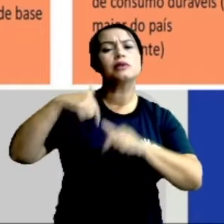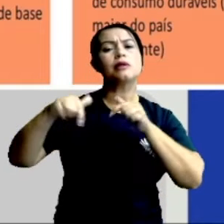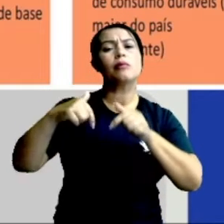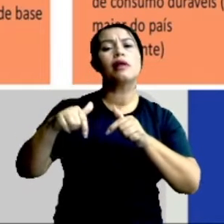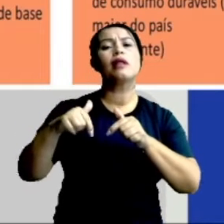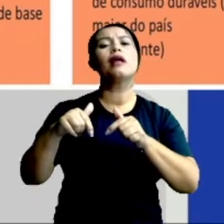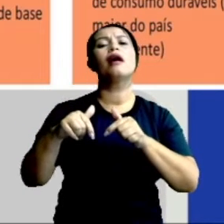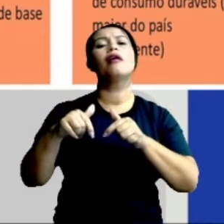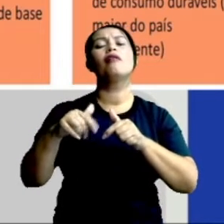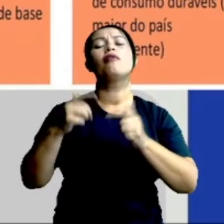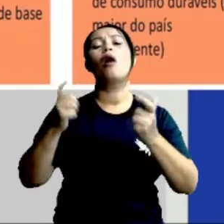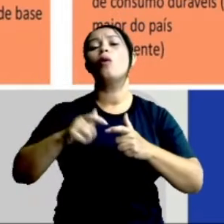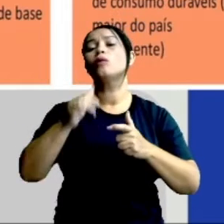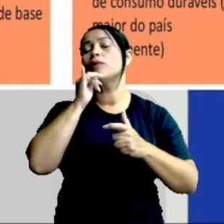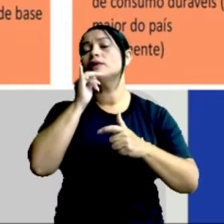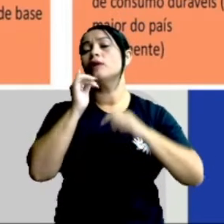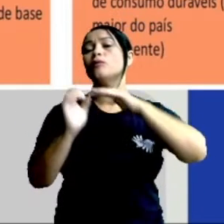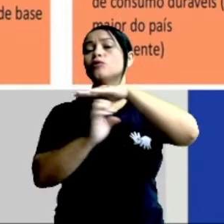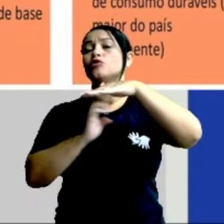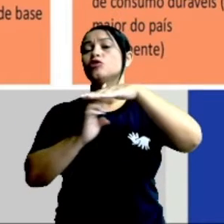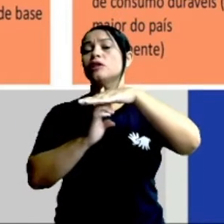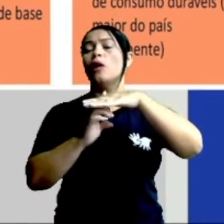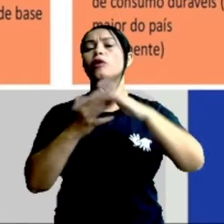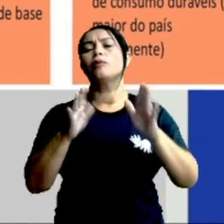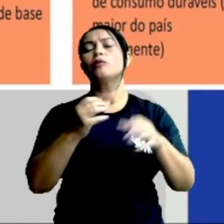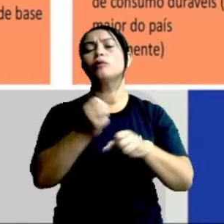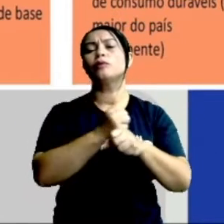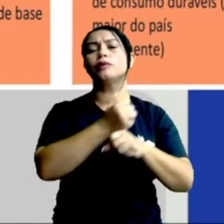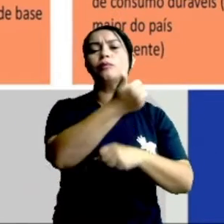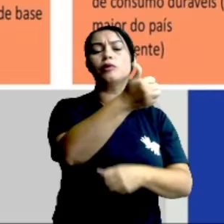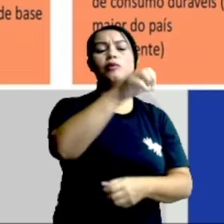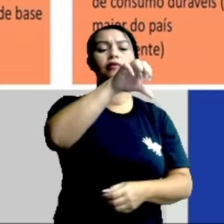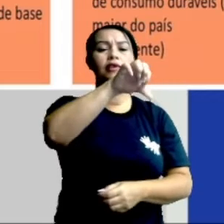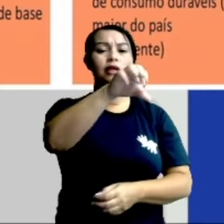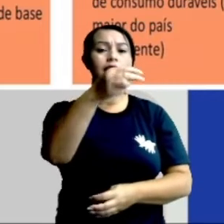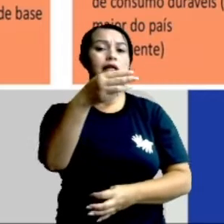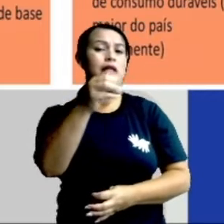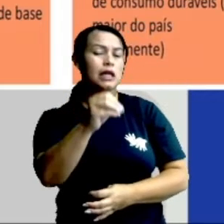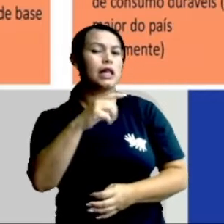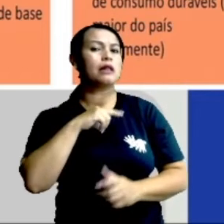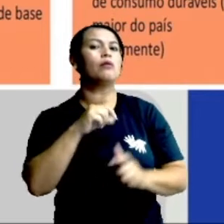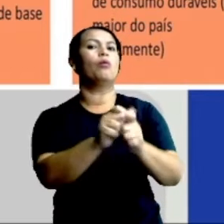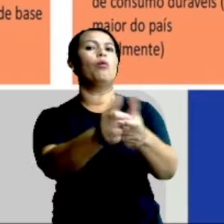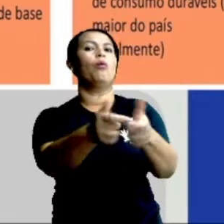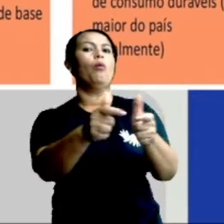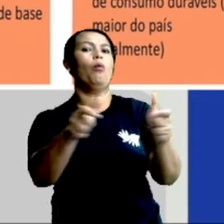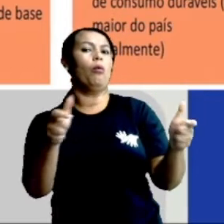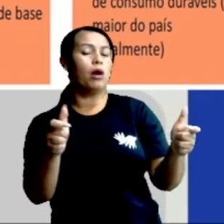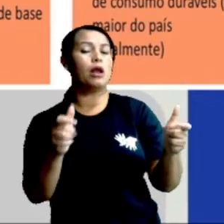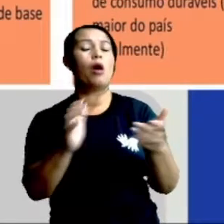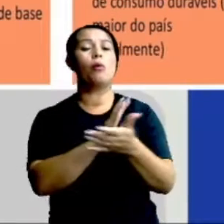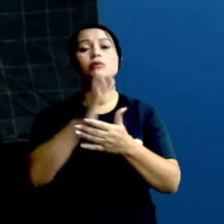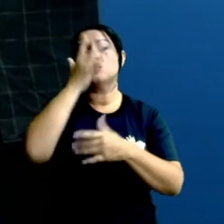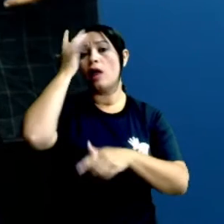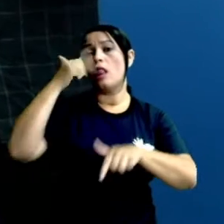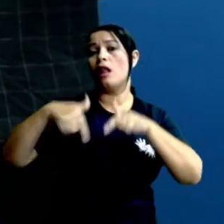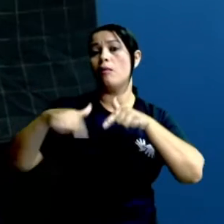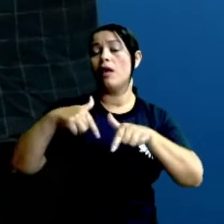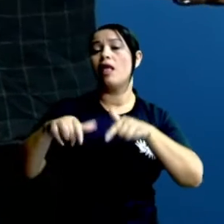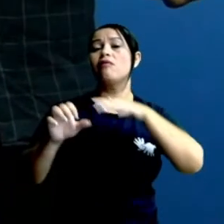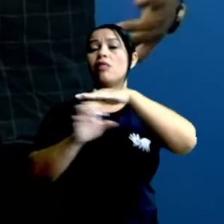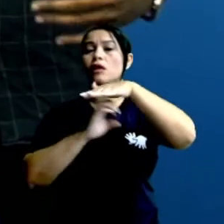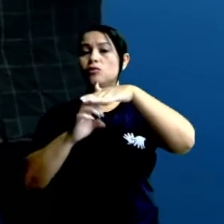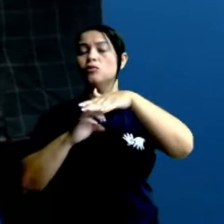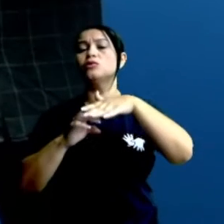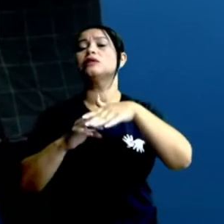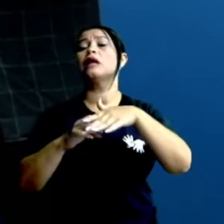no setor industrial. Quando a gente chega em 1930, então a gente tem um acréscimo muito maior de pessoas trabalhando na indústria e isso vai ter uma